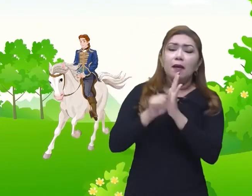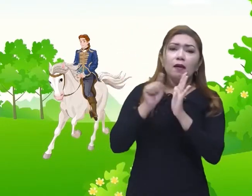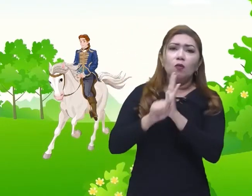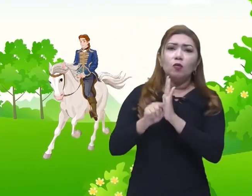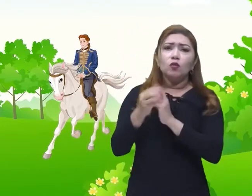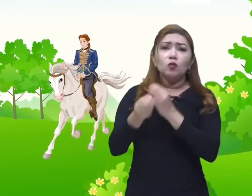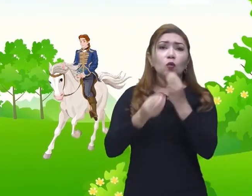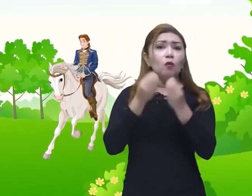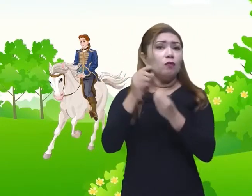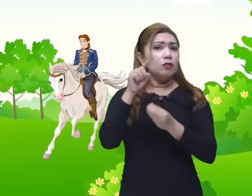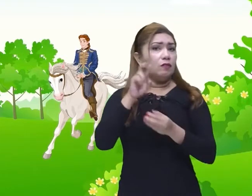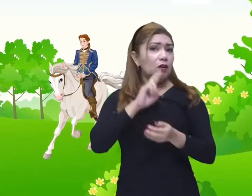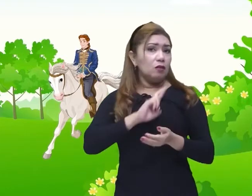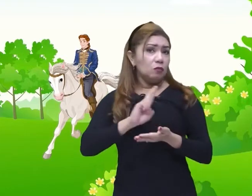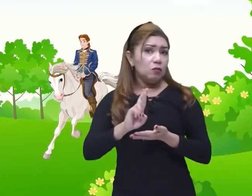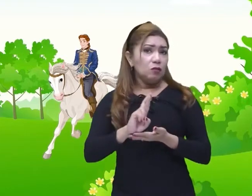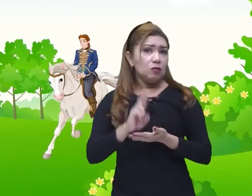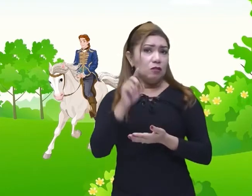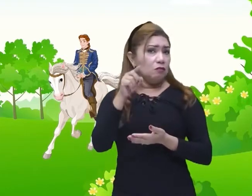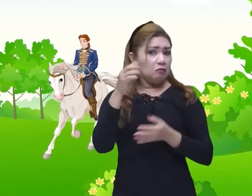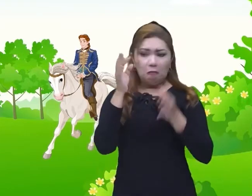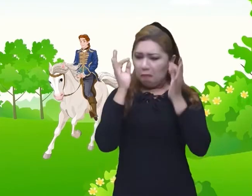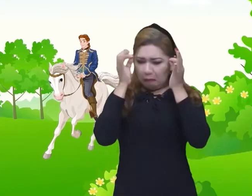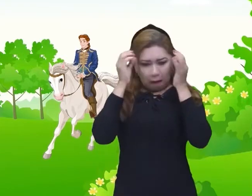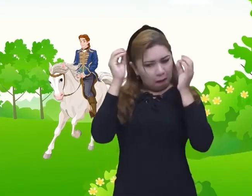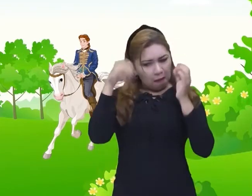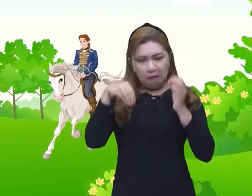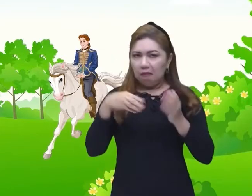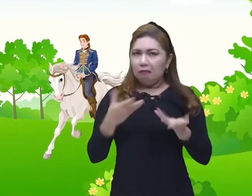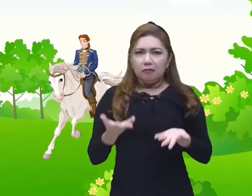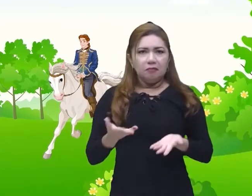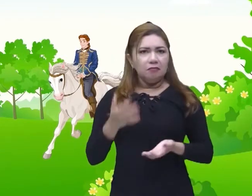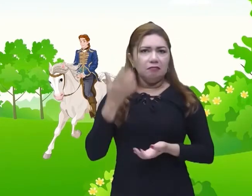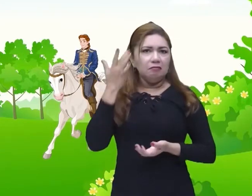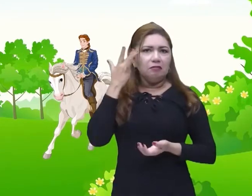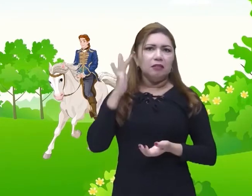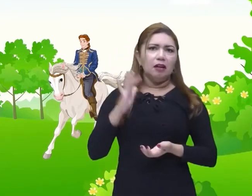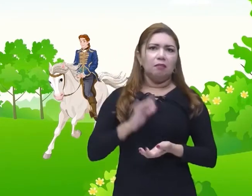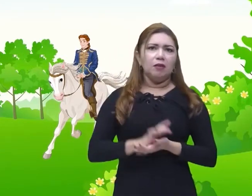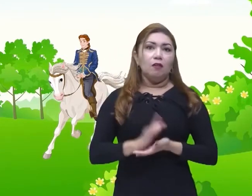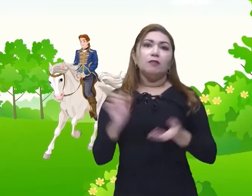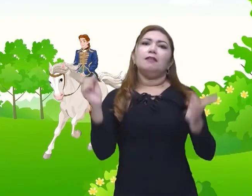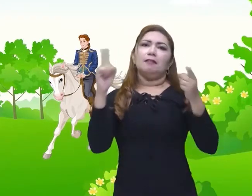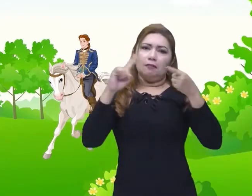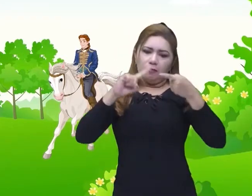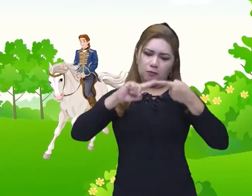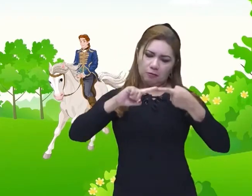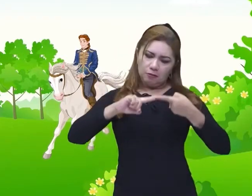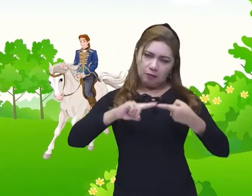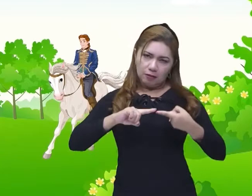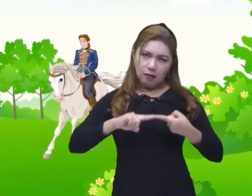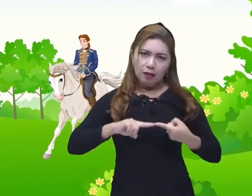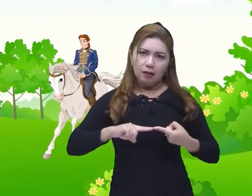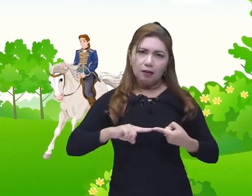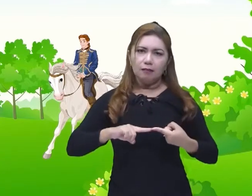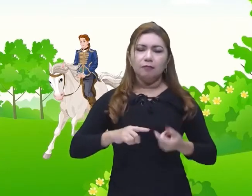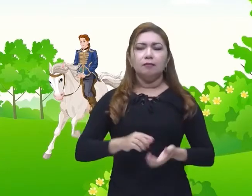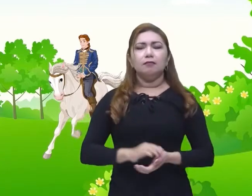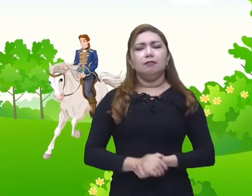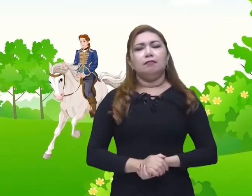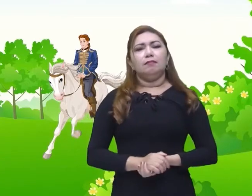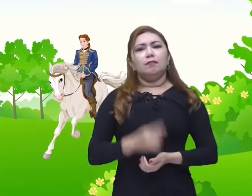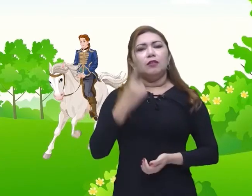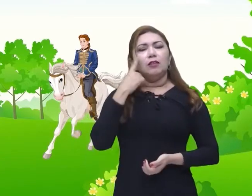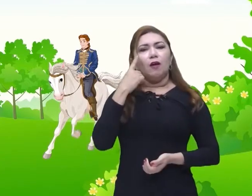vai responder se você não prestar atenção e não fazer essa associação ao texto? Então já sabemos o